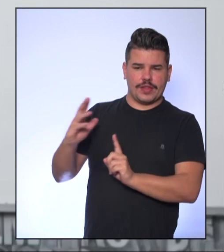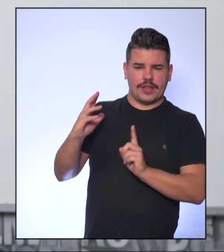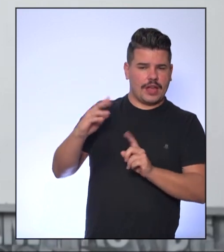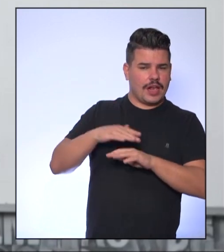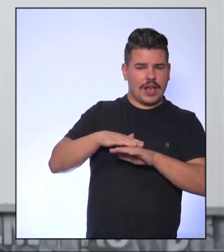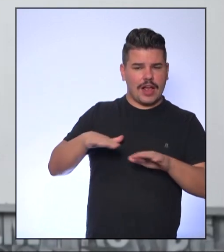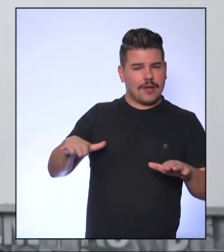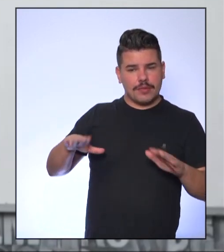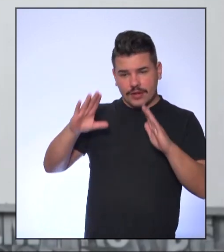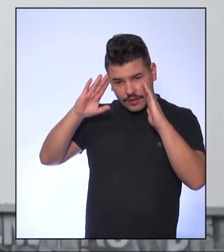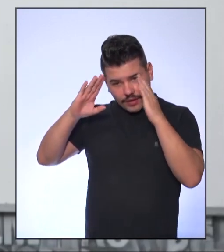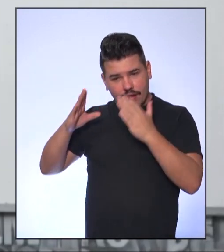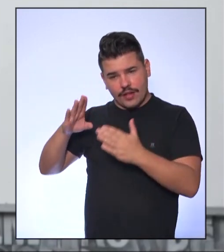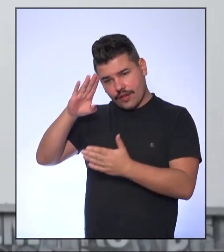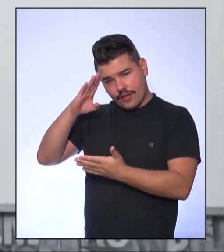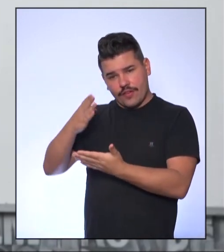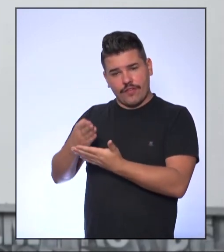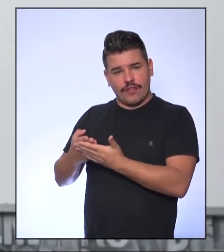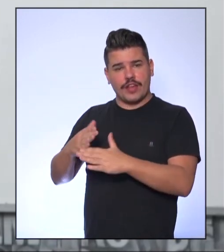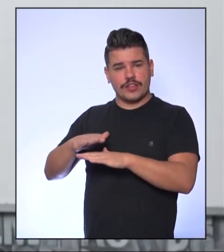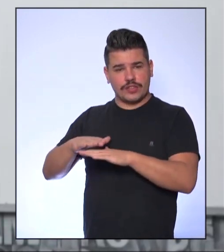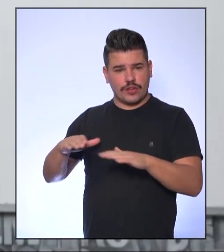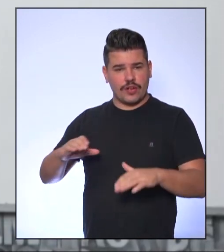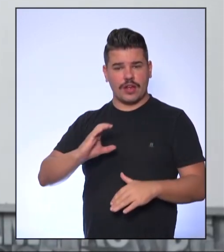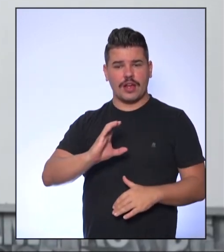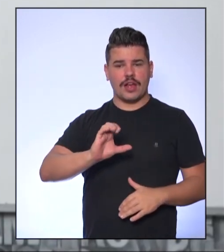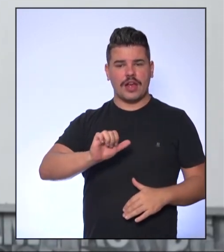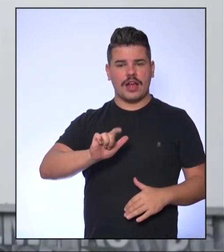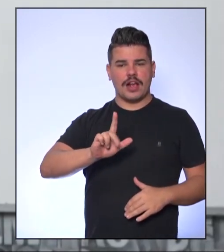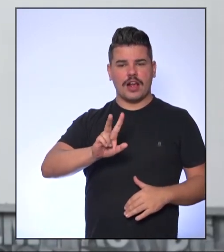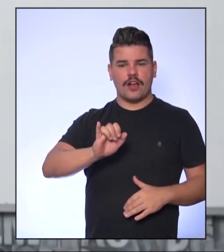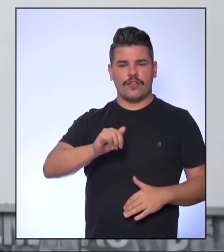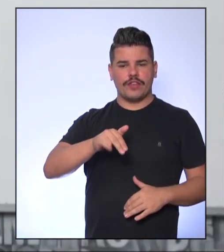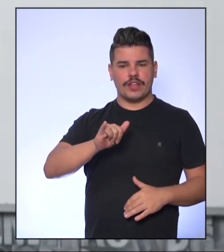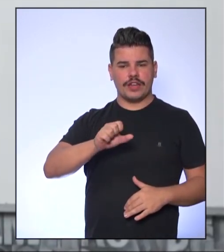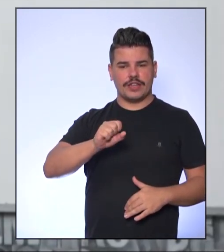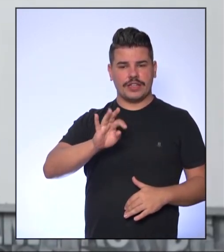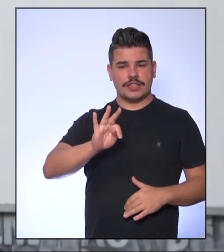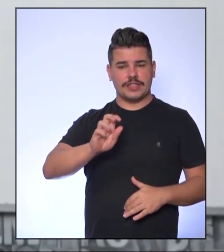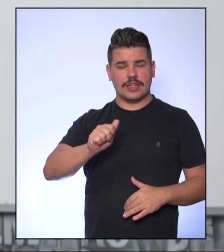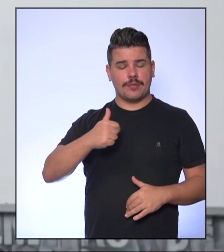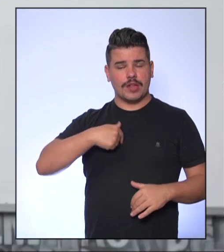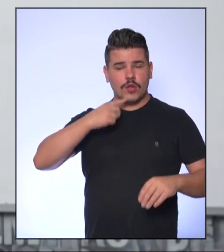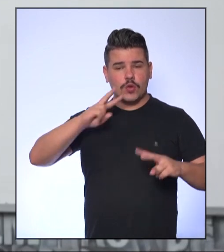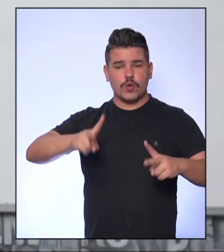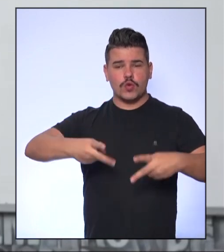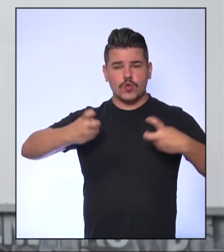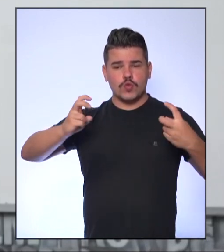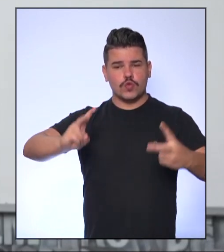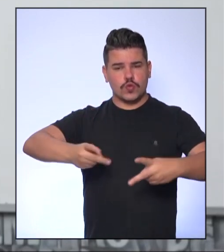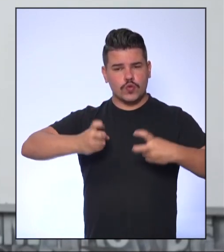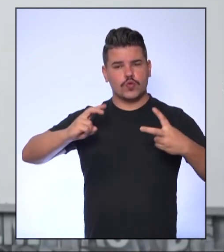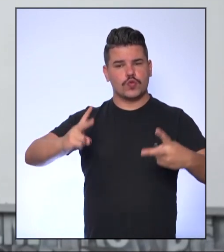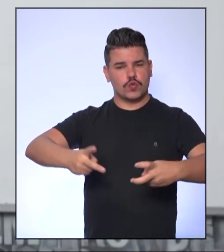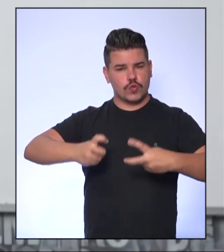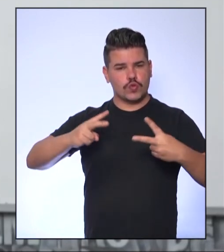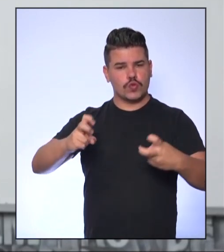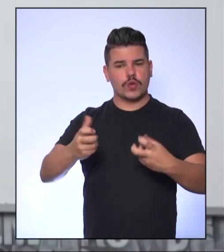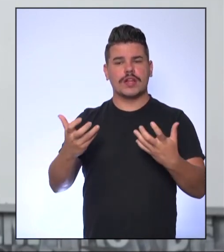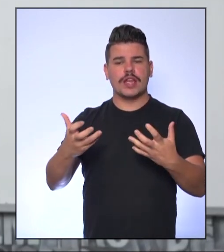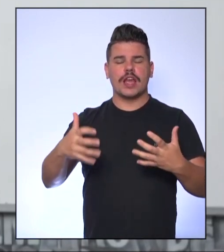calvinista na Suíça, eu tenho a ideia do lucro abençoado, muito utilizado na perspectiva